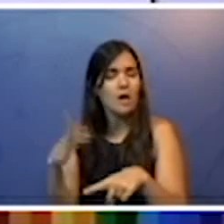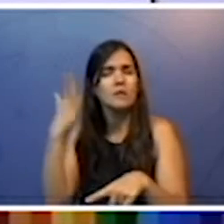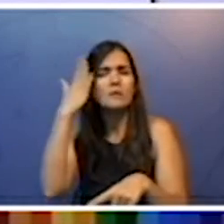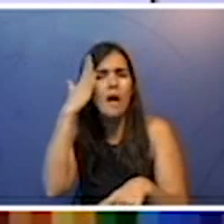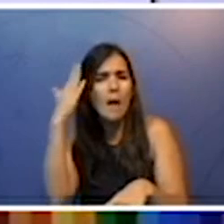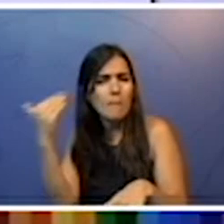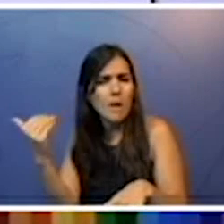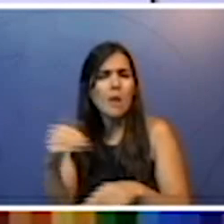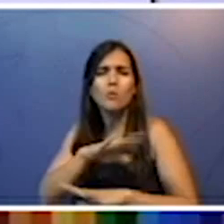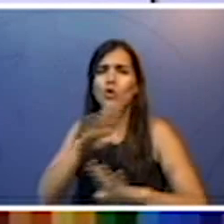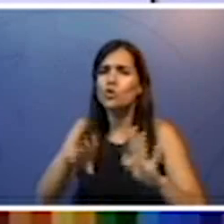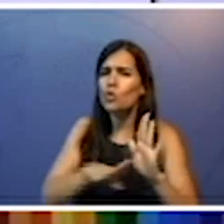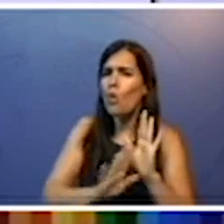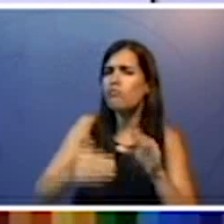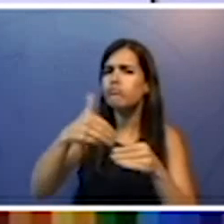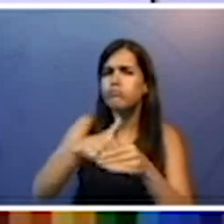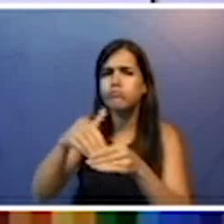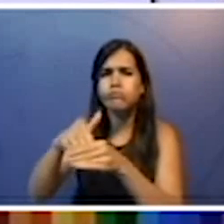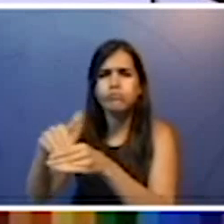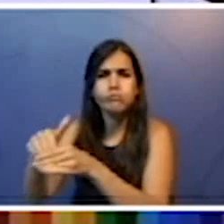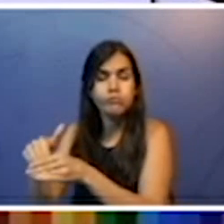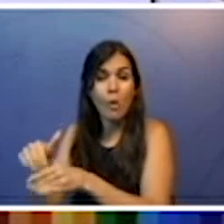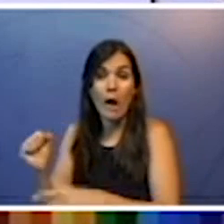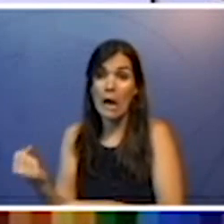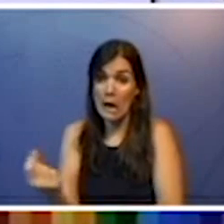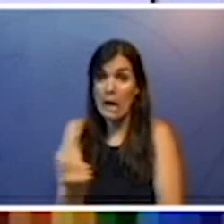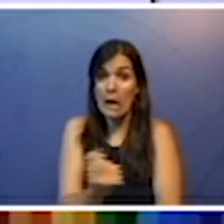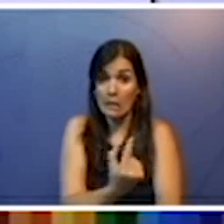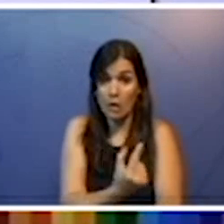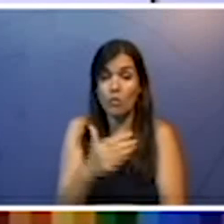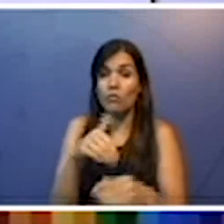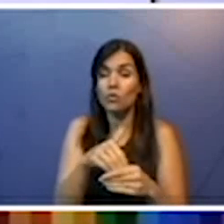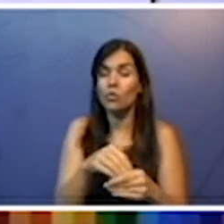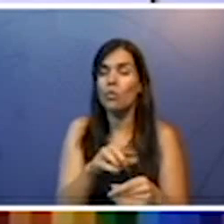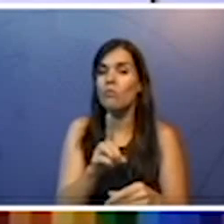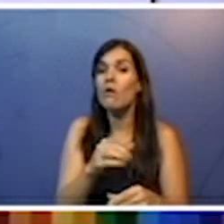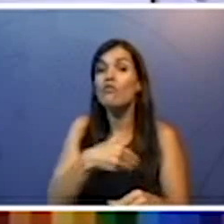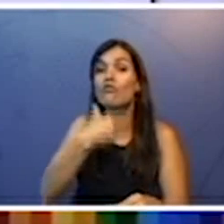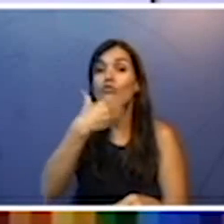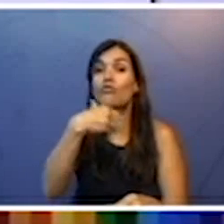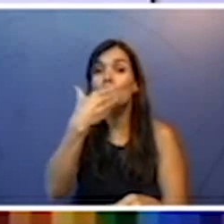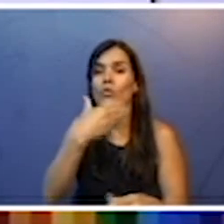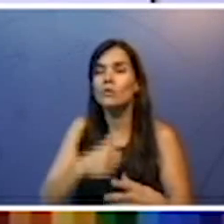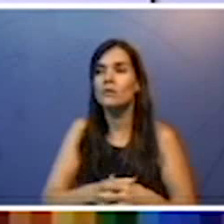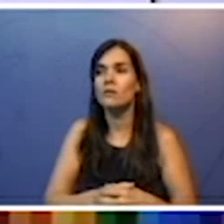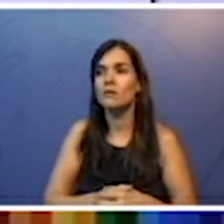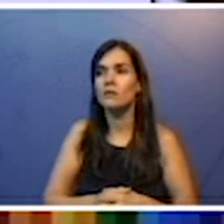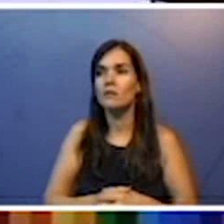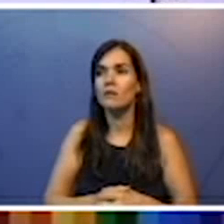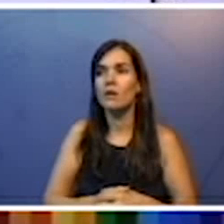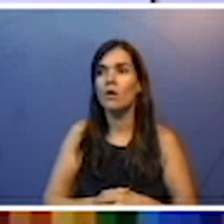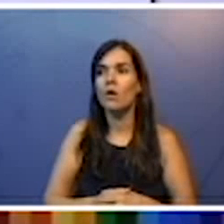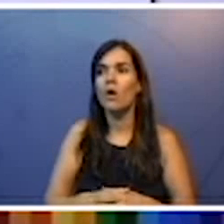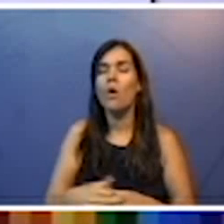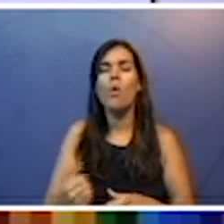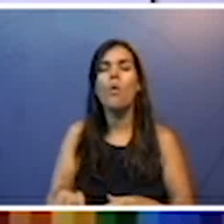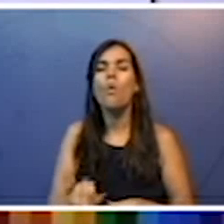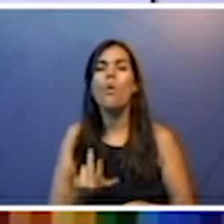todos votaram e que cada aluno votou em apenas uma frutinha. Então vai fazer a conta